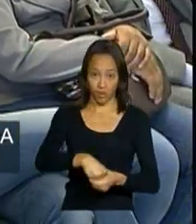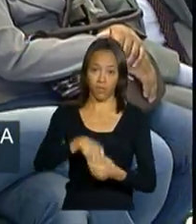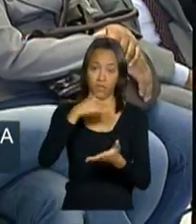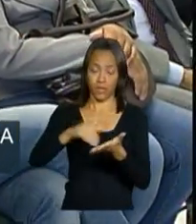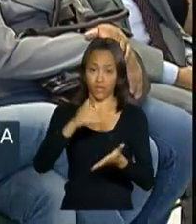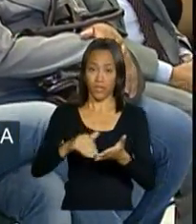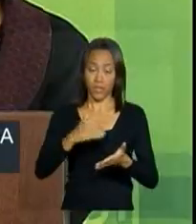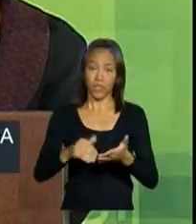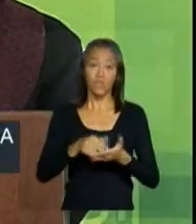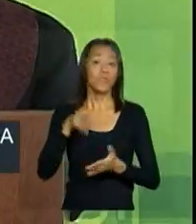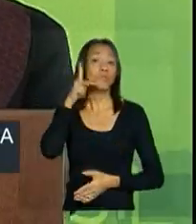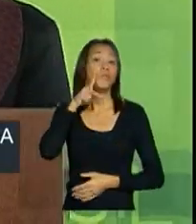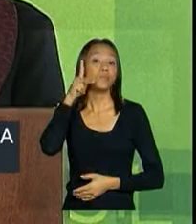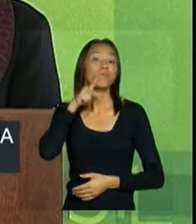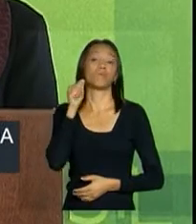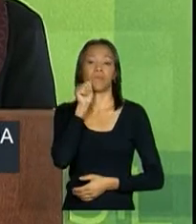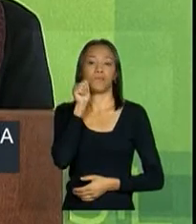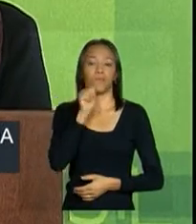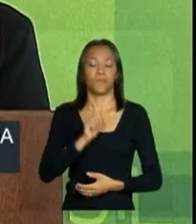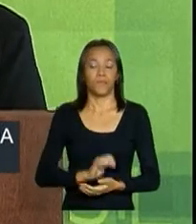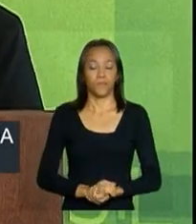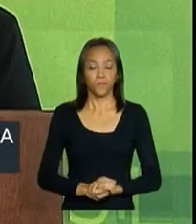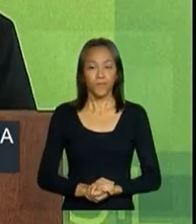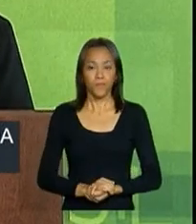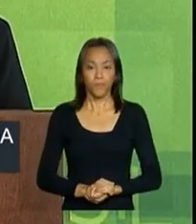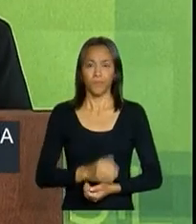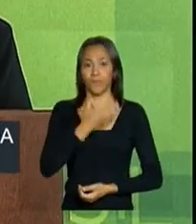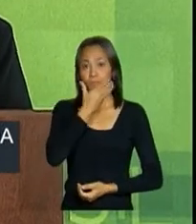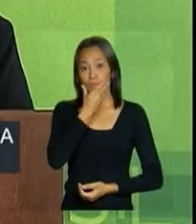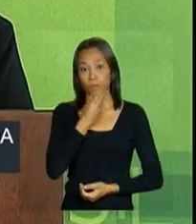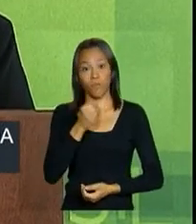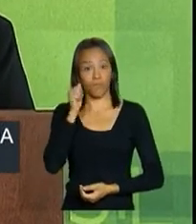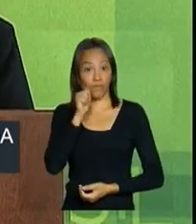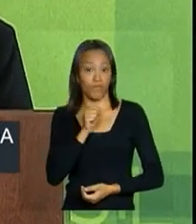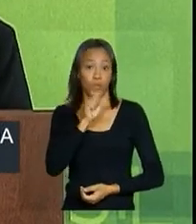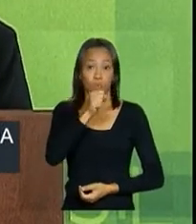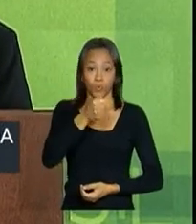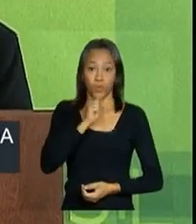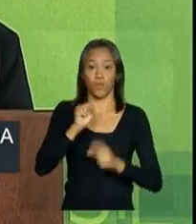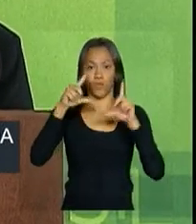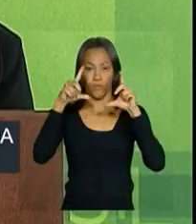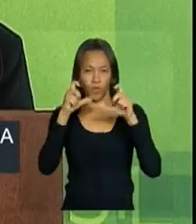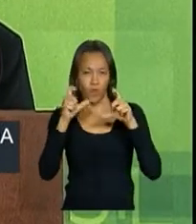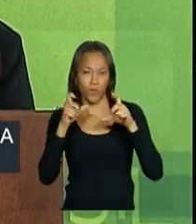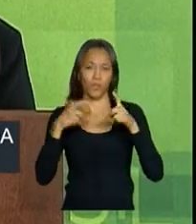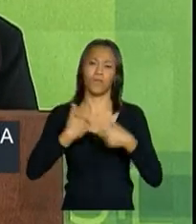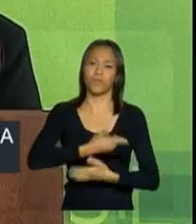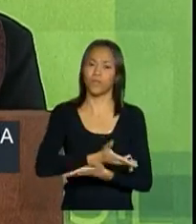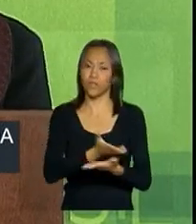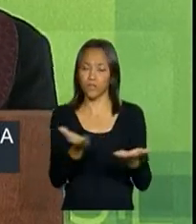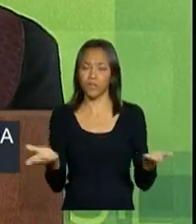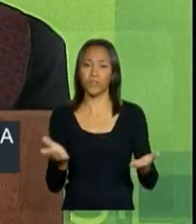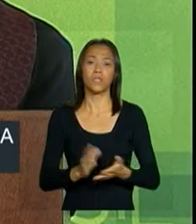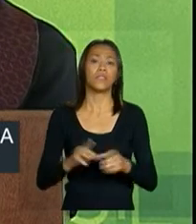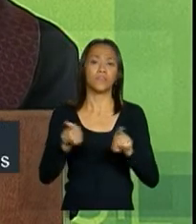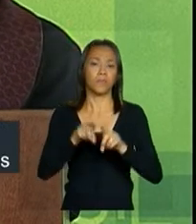de política para as mulheres os senhores e senhoras jornalistas fotógrafos fotógrafos